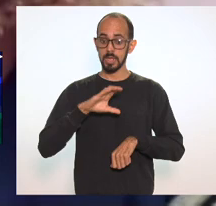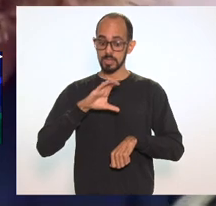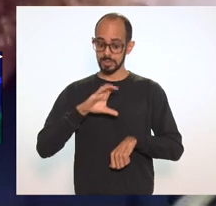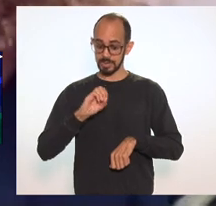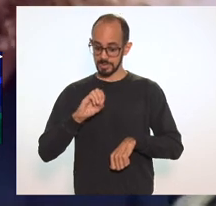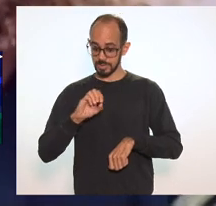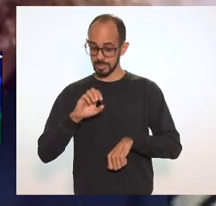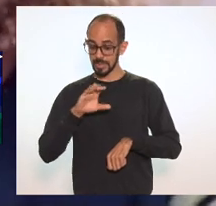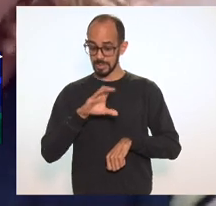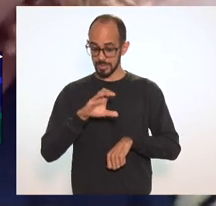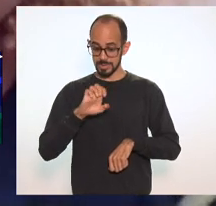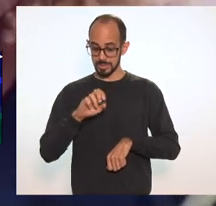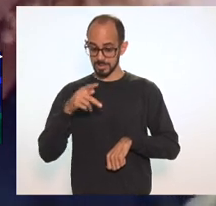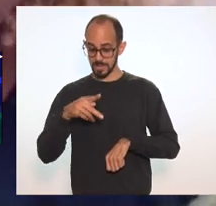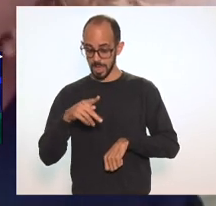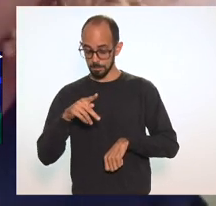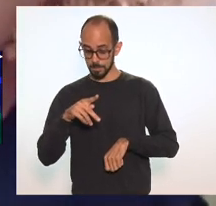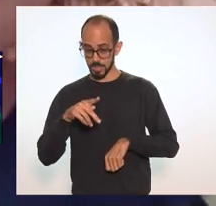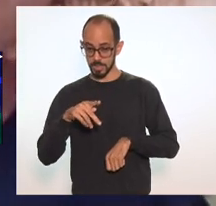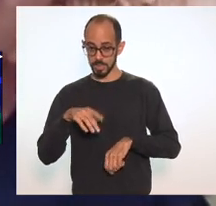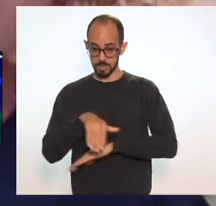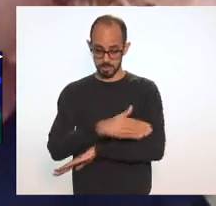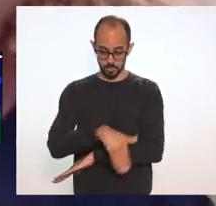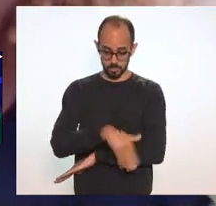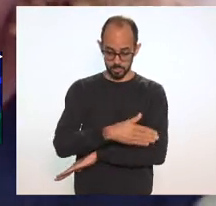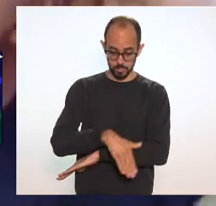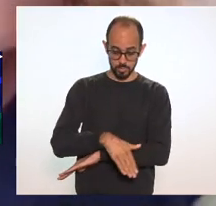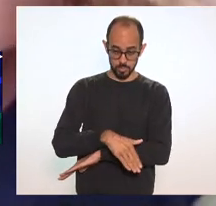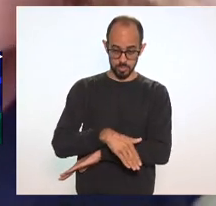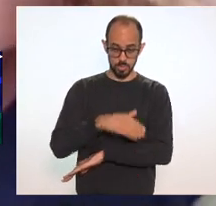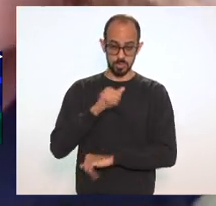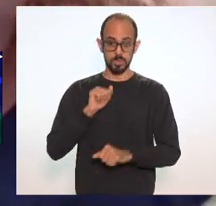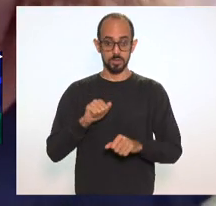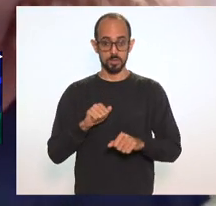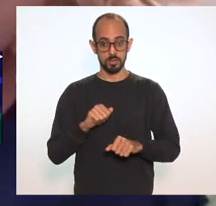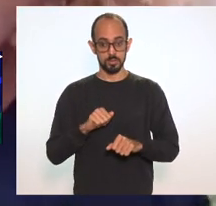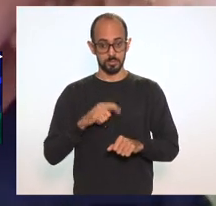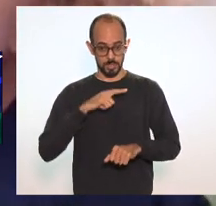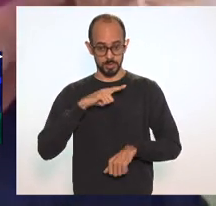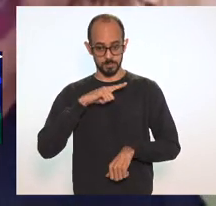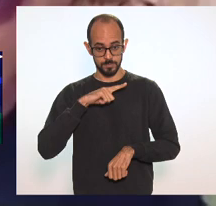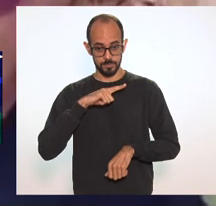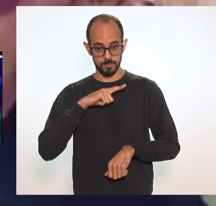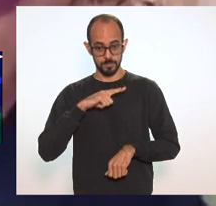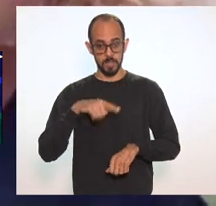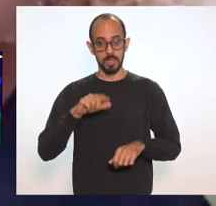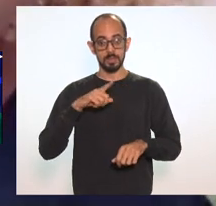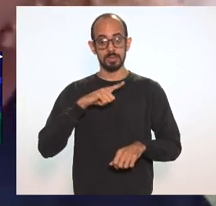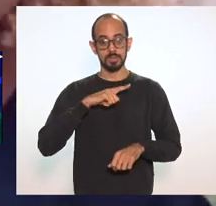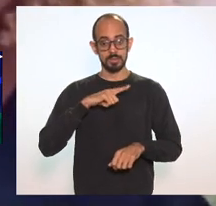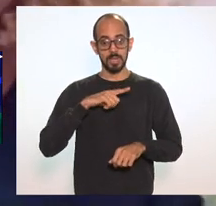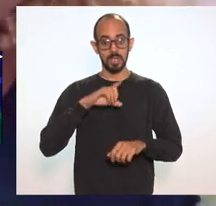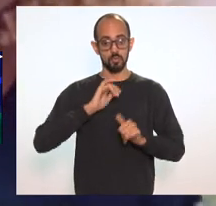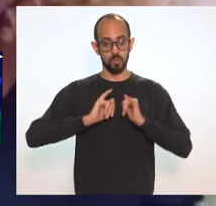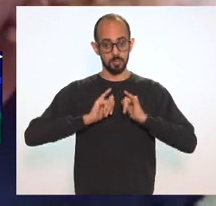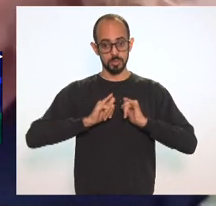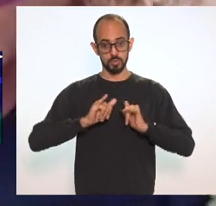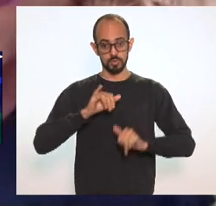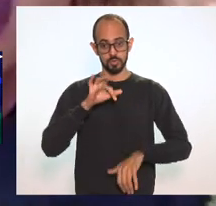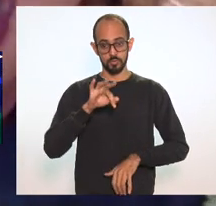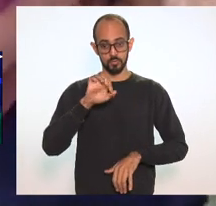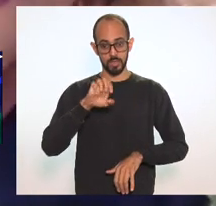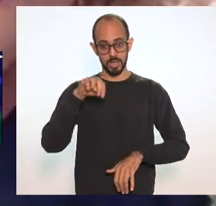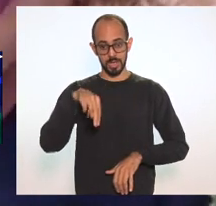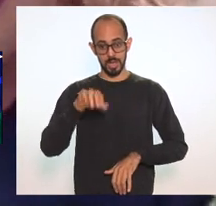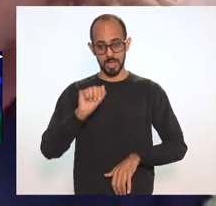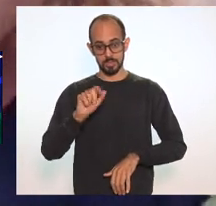quando a gente fala da letalidade daqueles que são internados e se não sou eu que estou dizendo são dados do pnad em relação àqueles